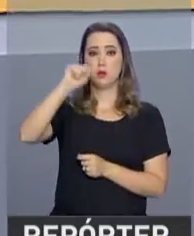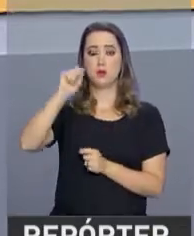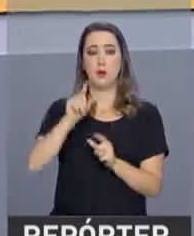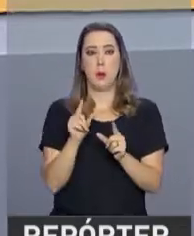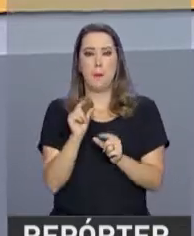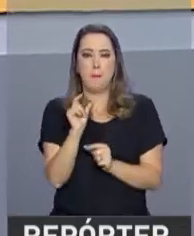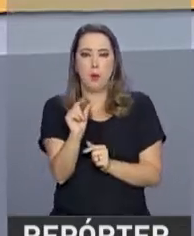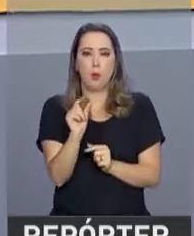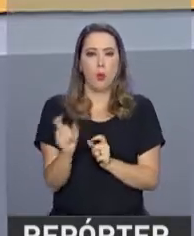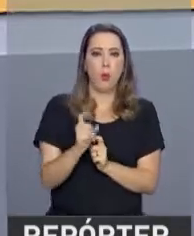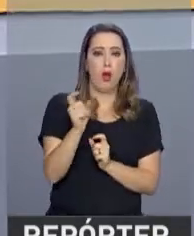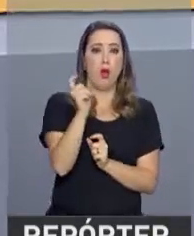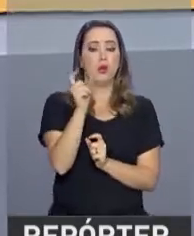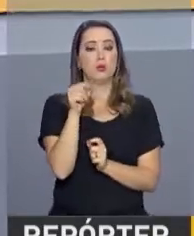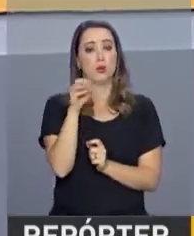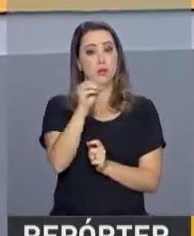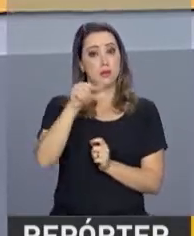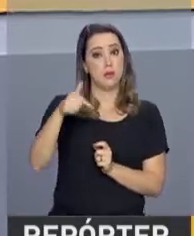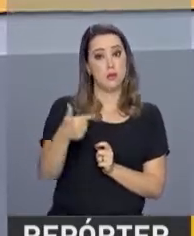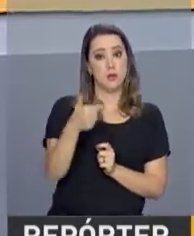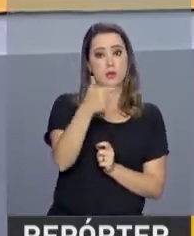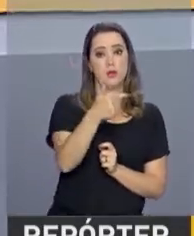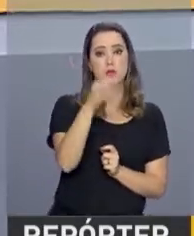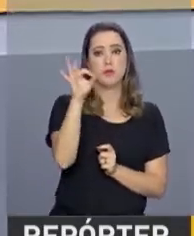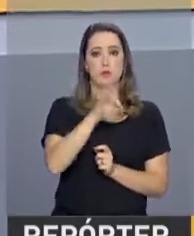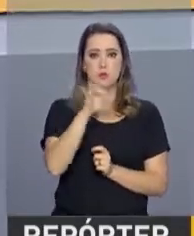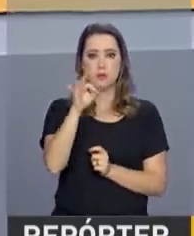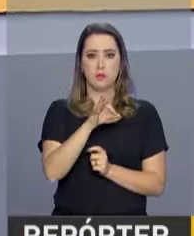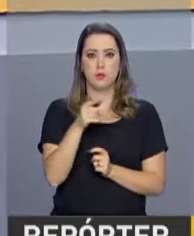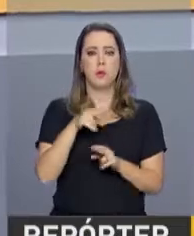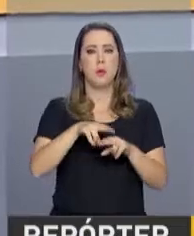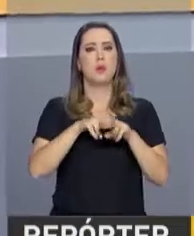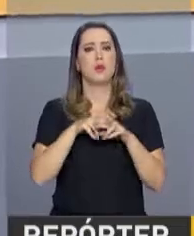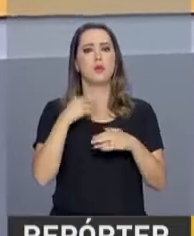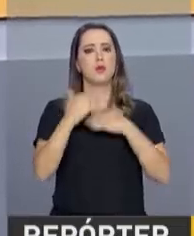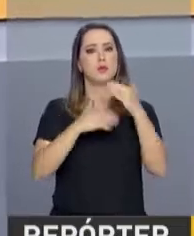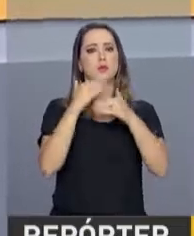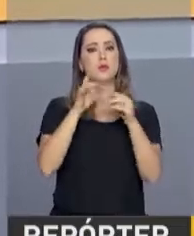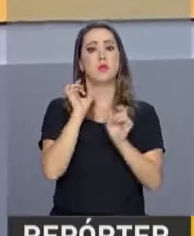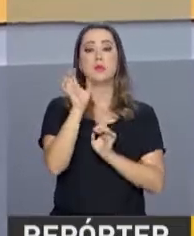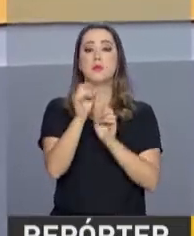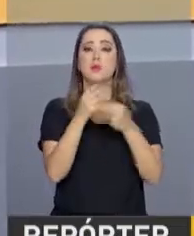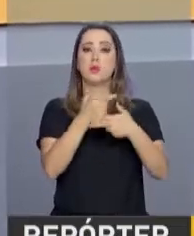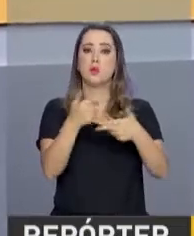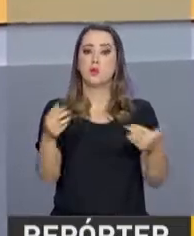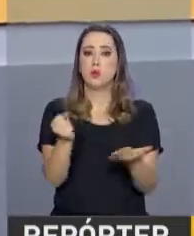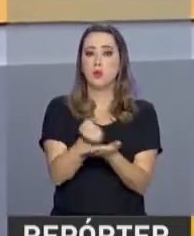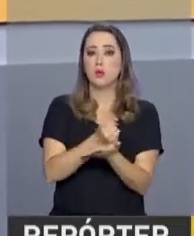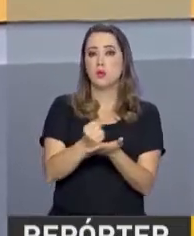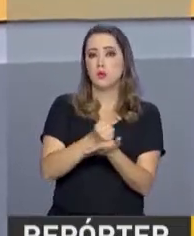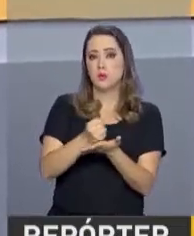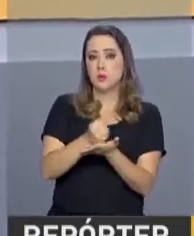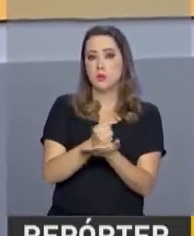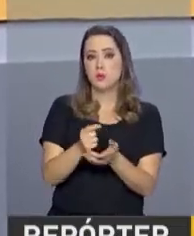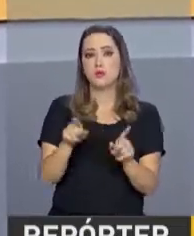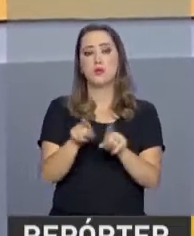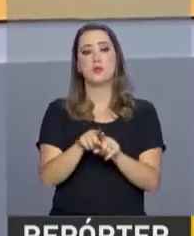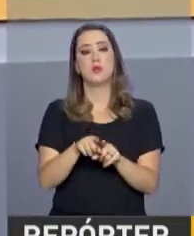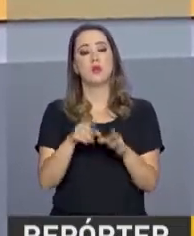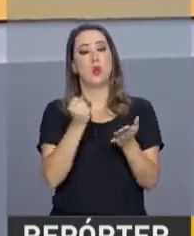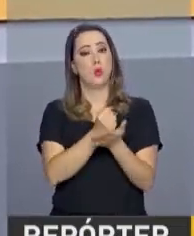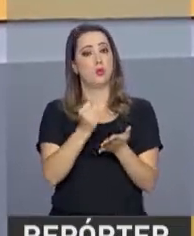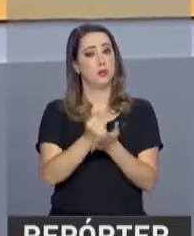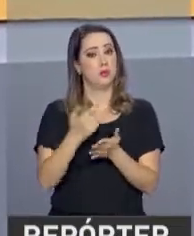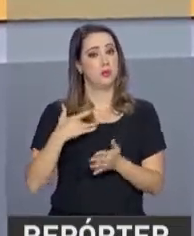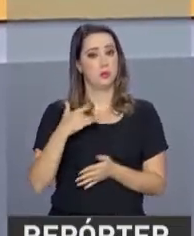teve pequena alta de 0,22 por cento por causa de aumentos especialmente nos produtos farmacêuticos e